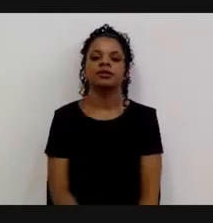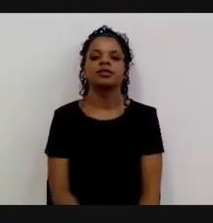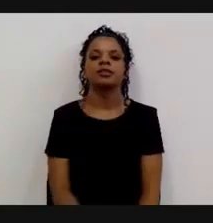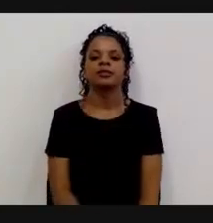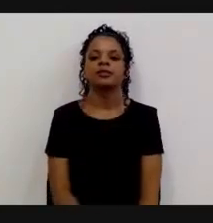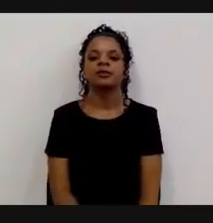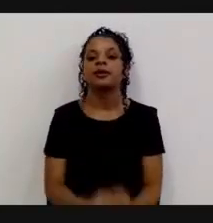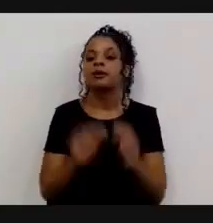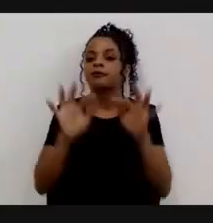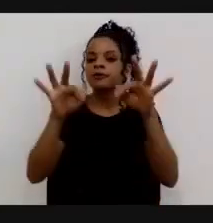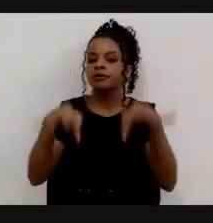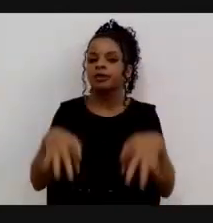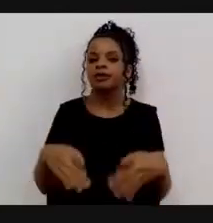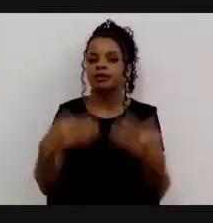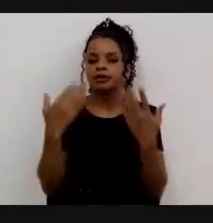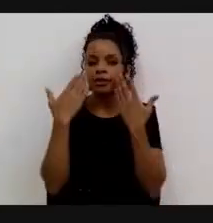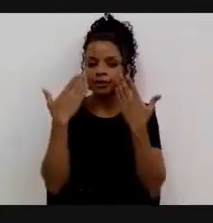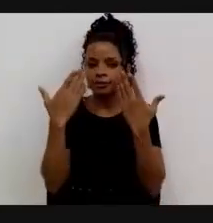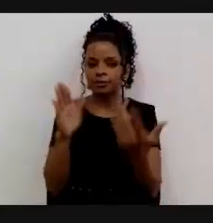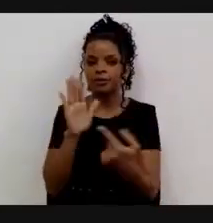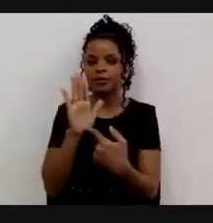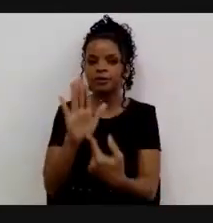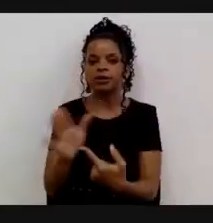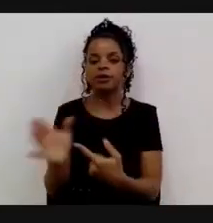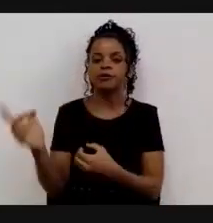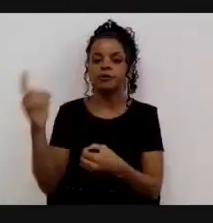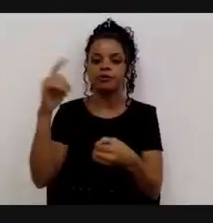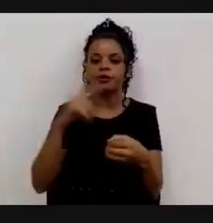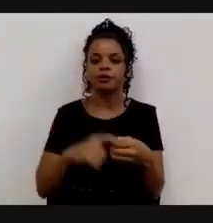finalizar a sequência de exposições, a gente volta com Sérgio